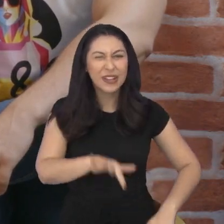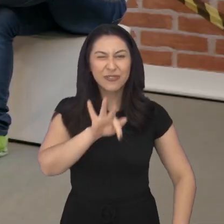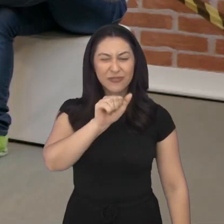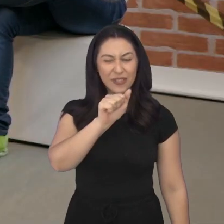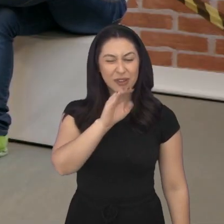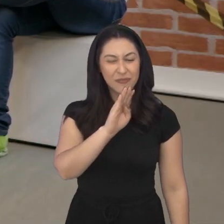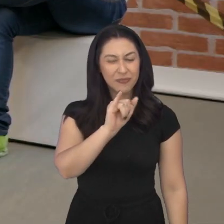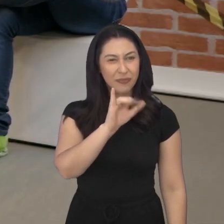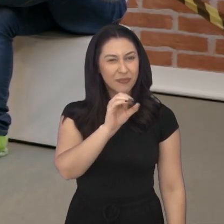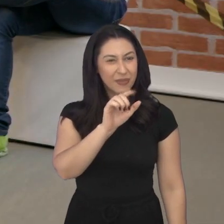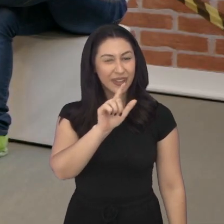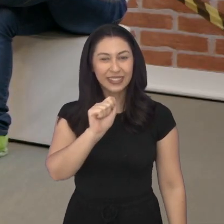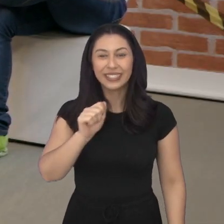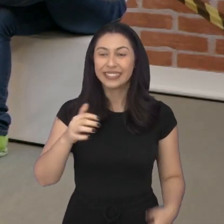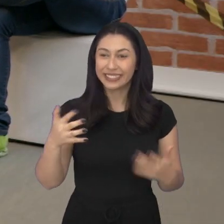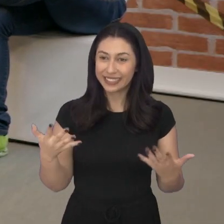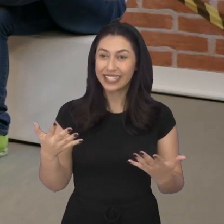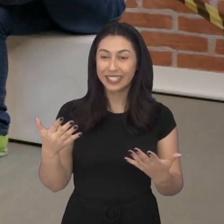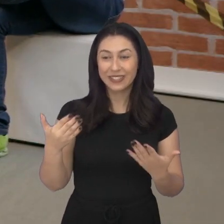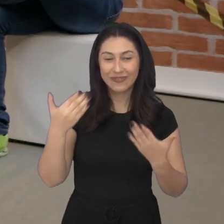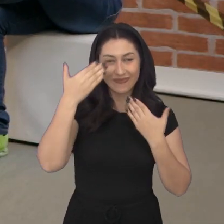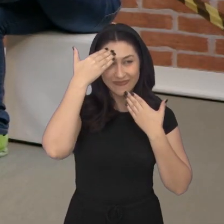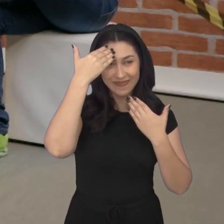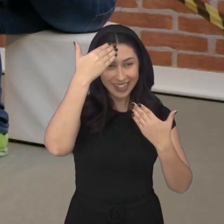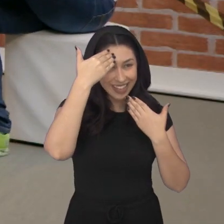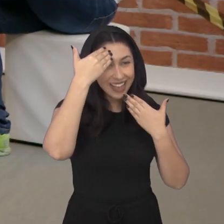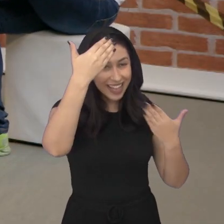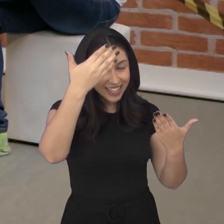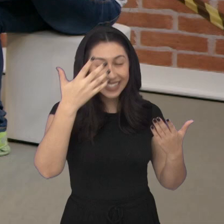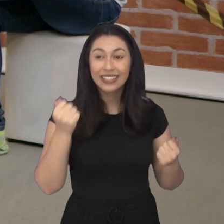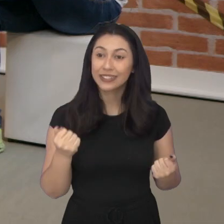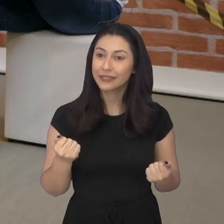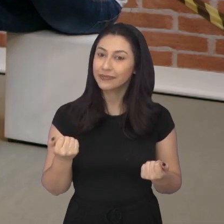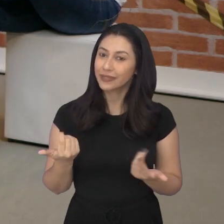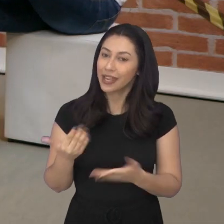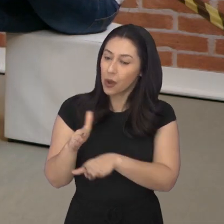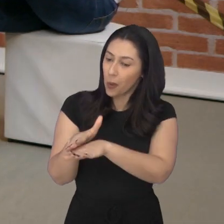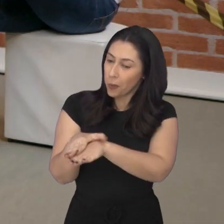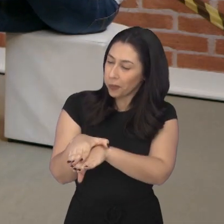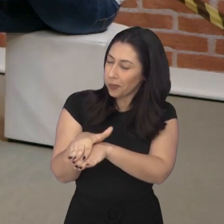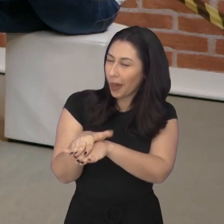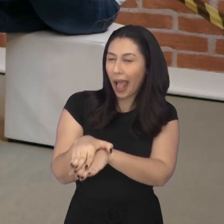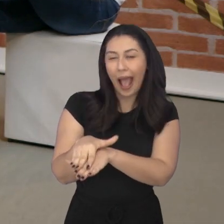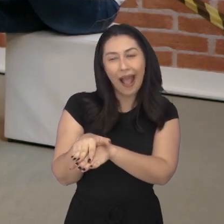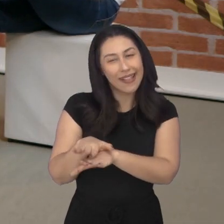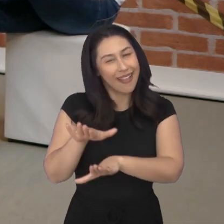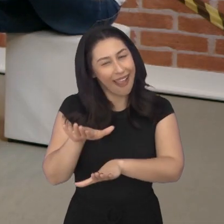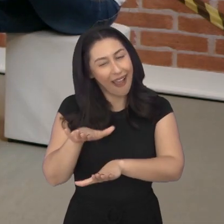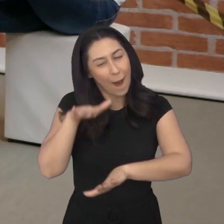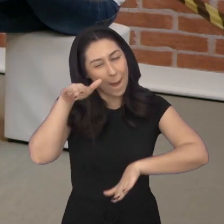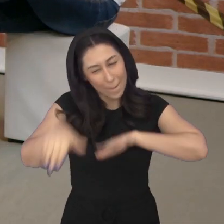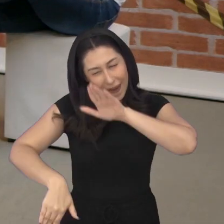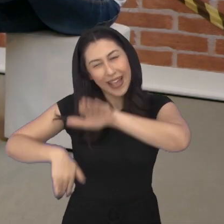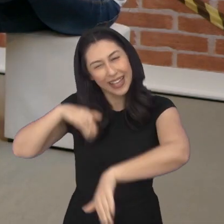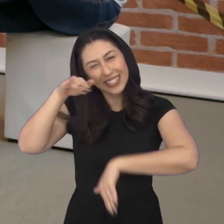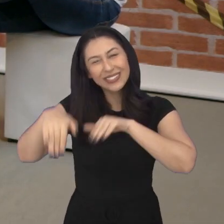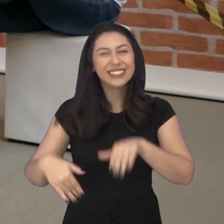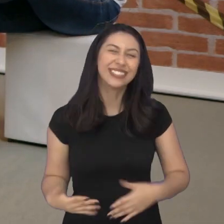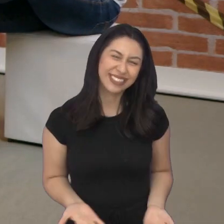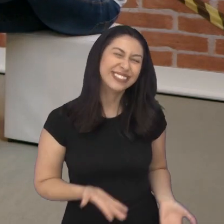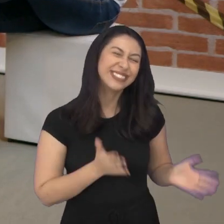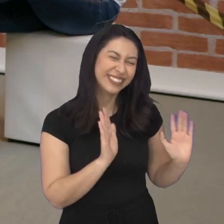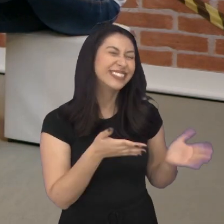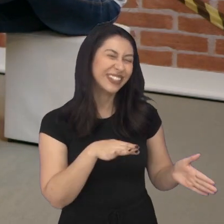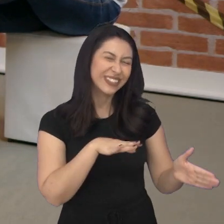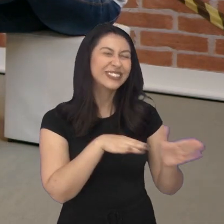Fabiola Molina. Obrigada, Marvin. Tudo jóia? Obrigada, Thiago. Fabiola, nada de modo de falar. Exato. Já estamos acostumados